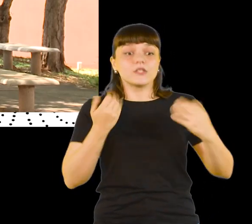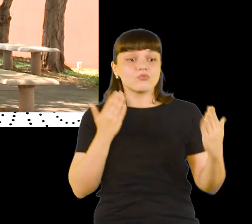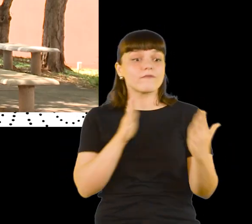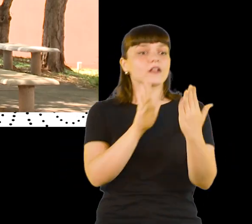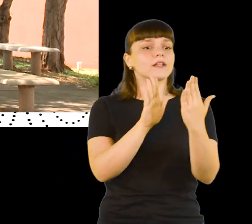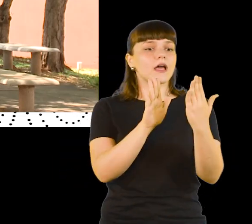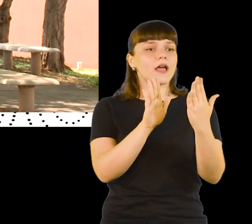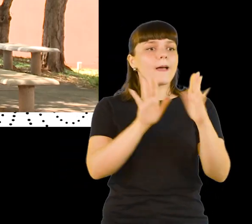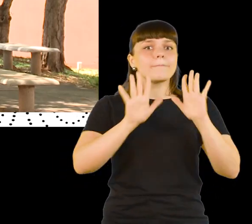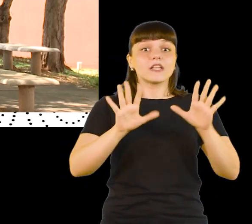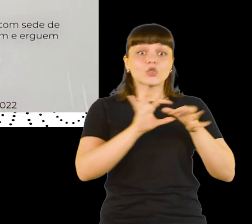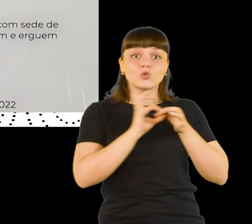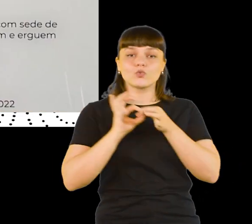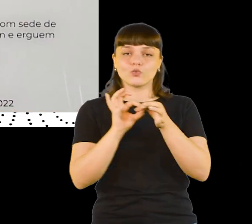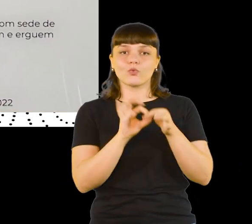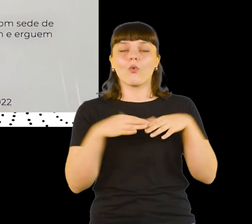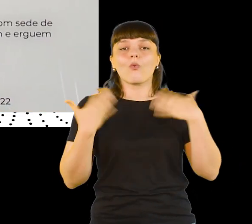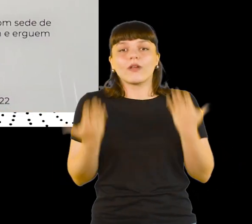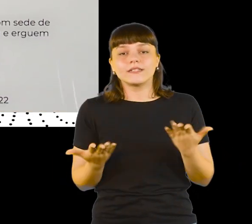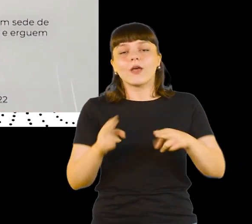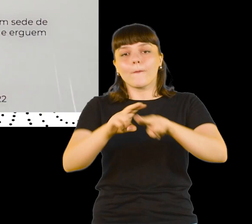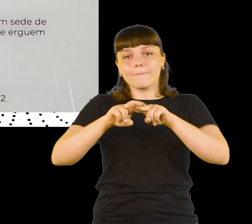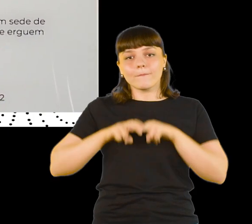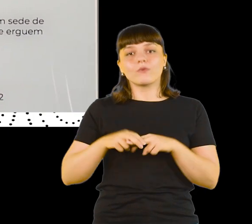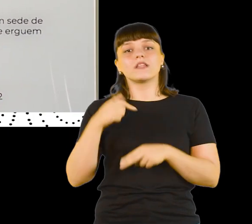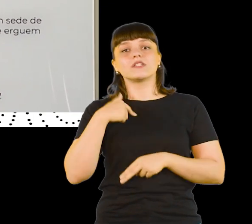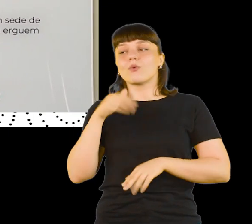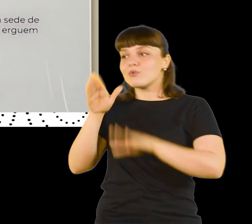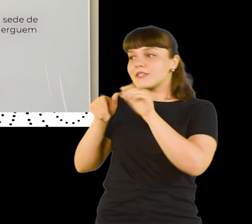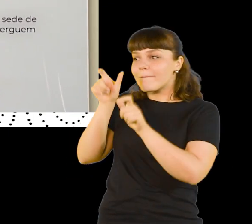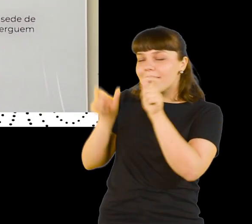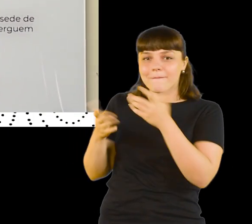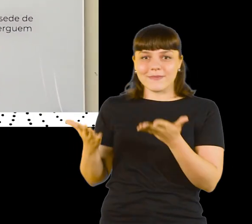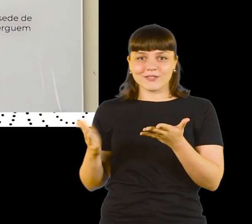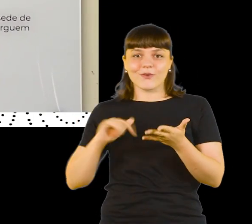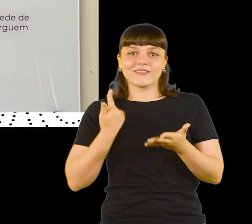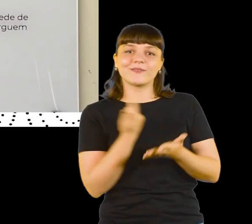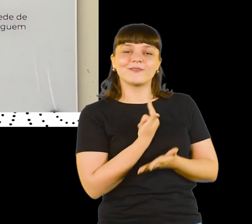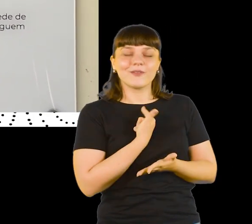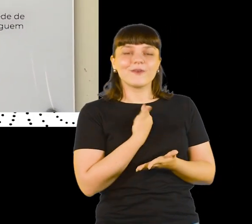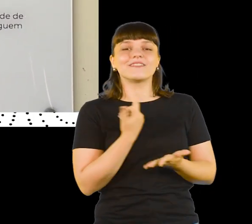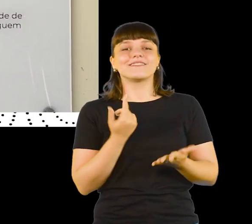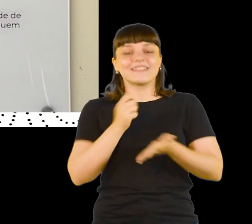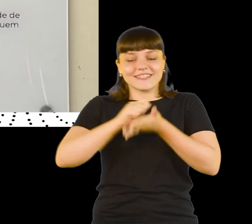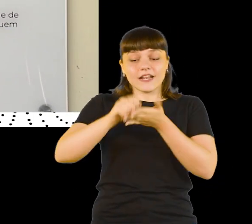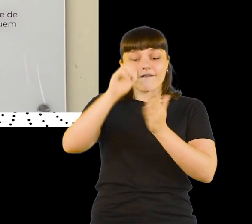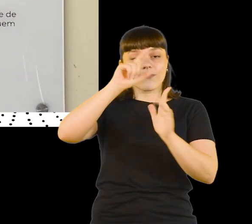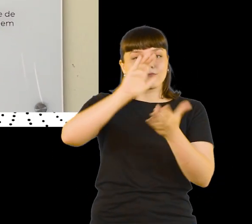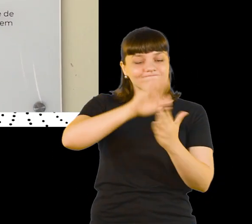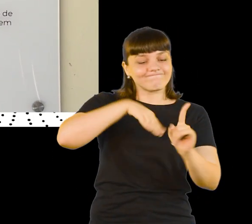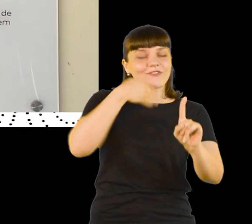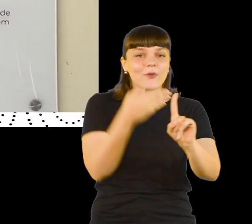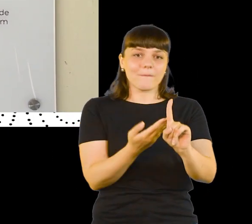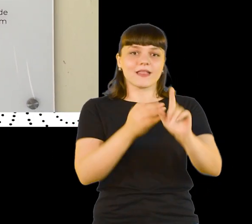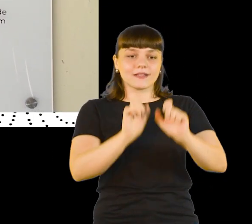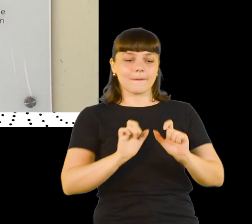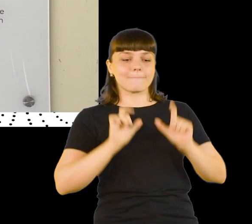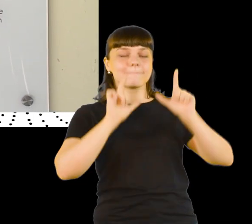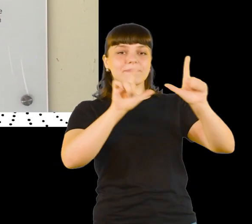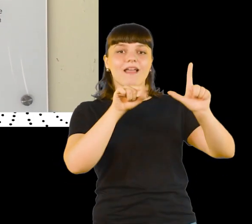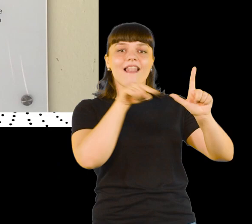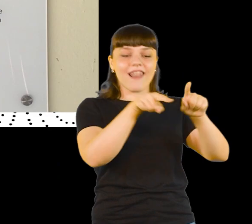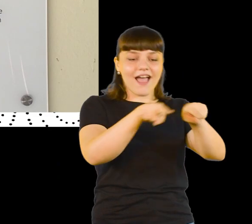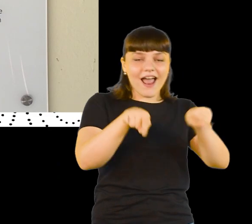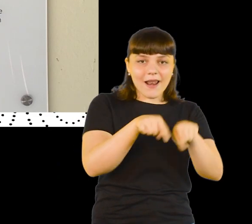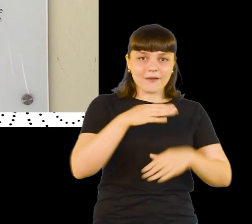por isso unidos. E aí foi a partir daí que eu juntei uma galera pra gente escrever uma homenagem, uma placa que está fixada